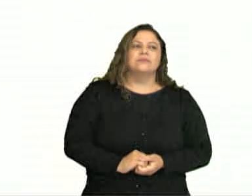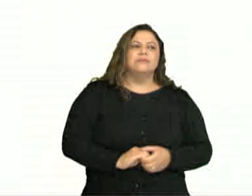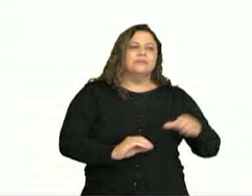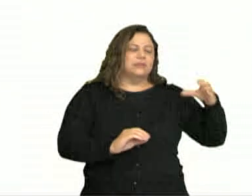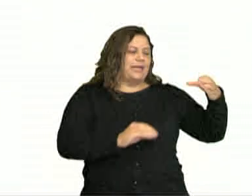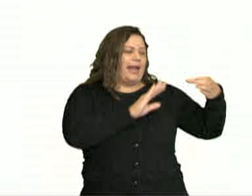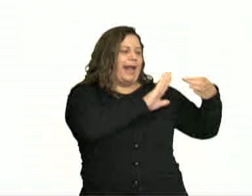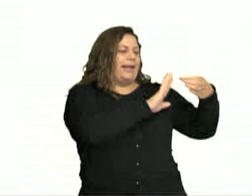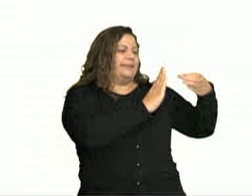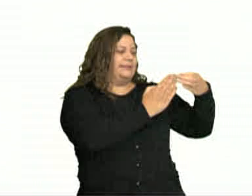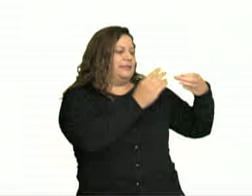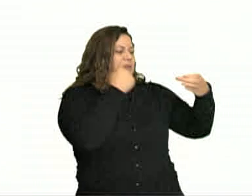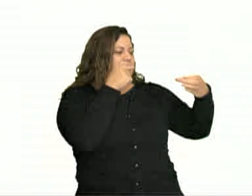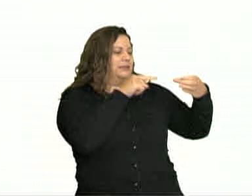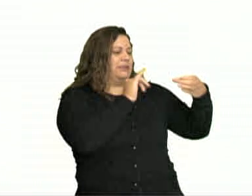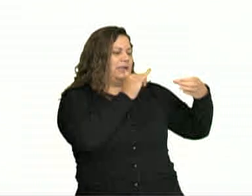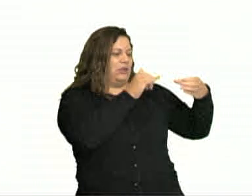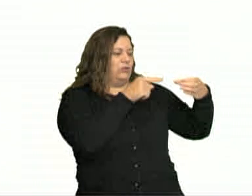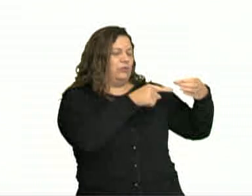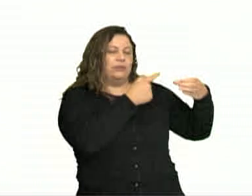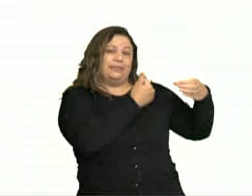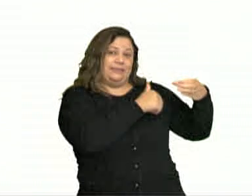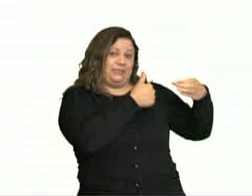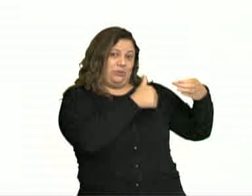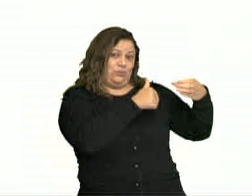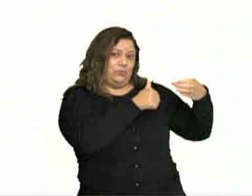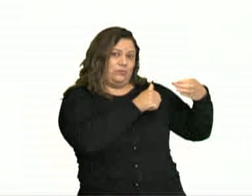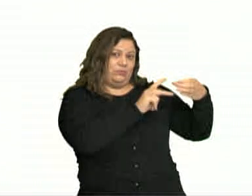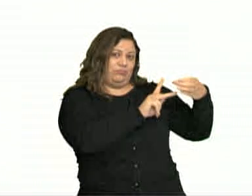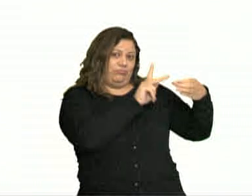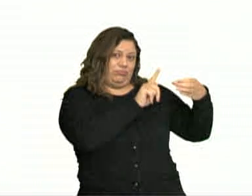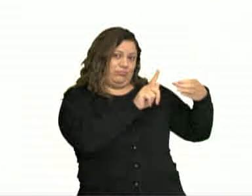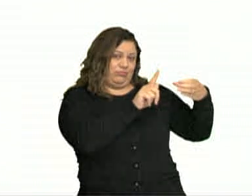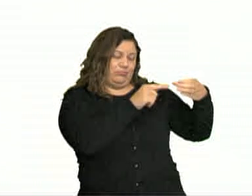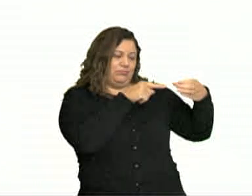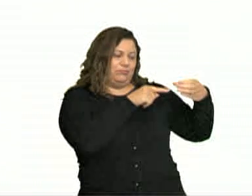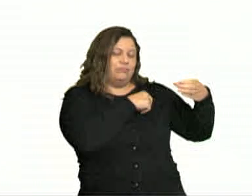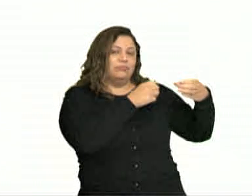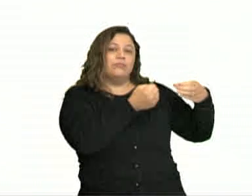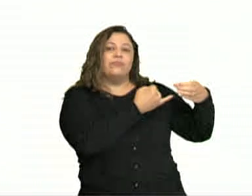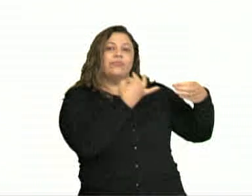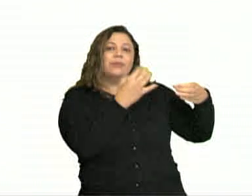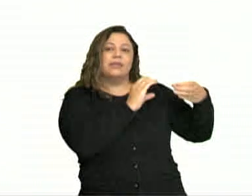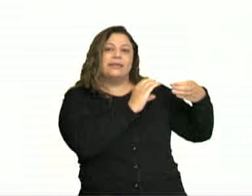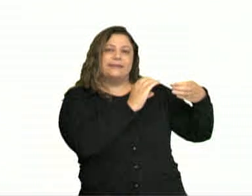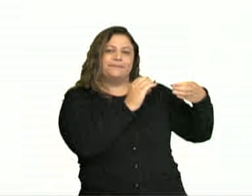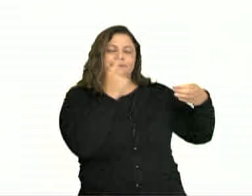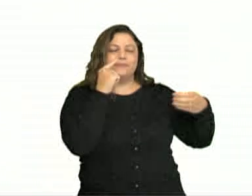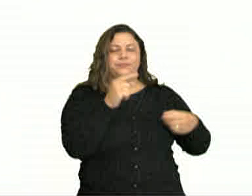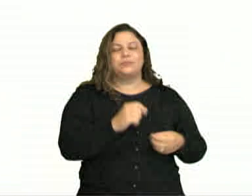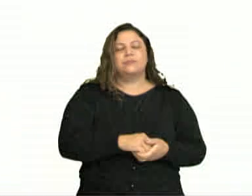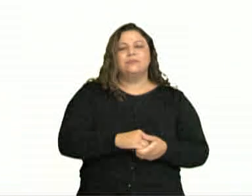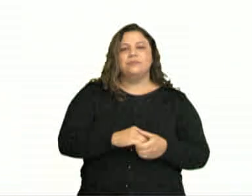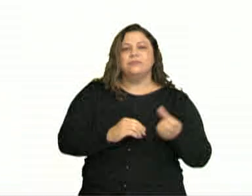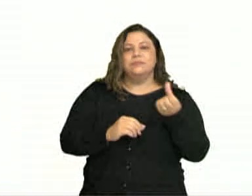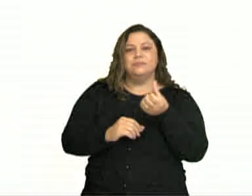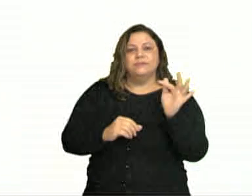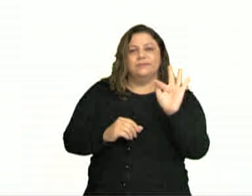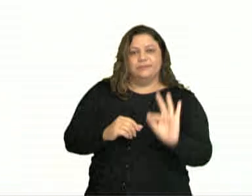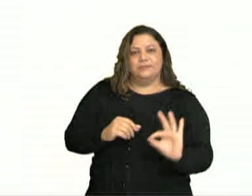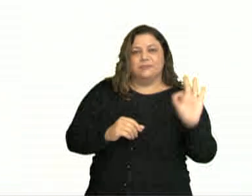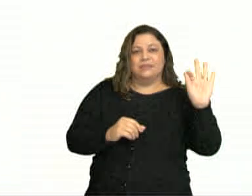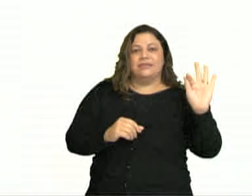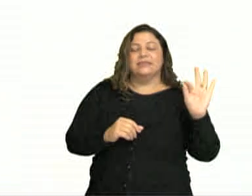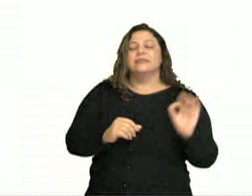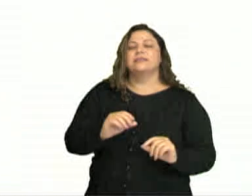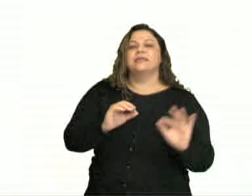o valor energético, 111 quilocalorias. A quantidade de carboidrato representa 6% do que você precisa numa